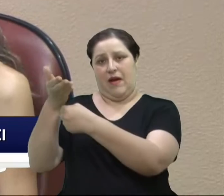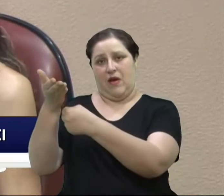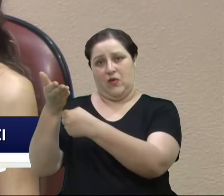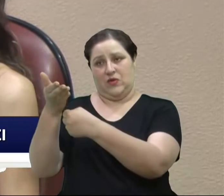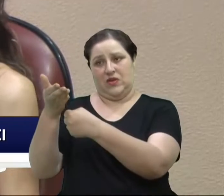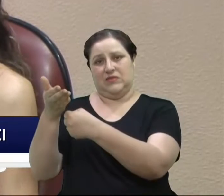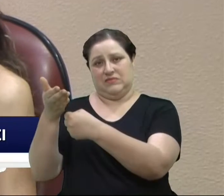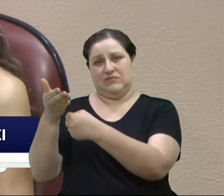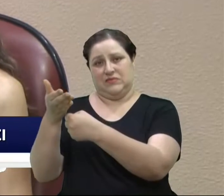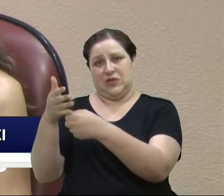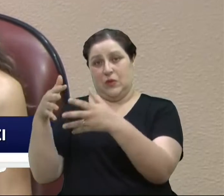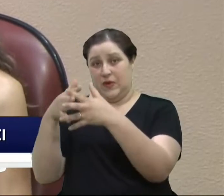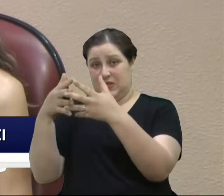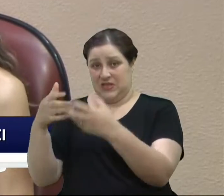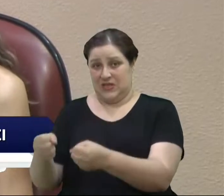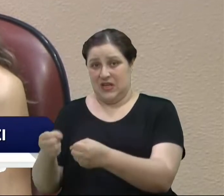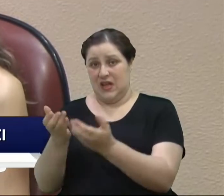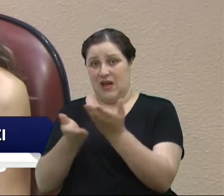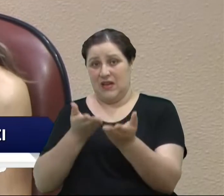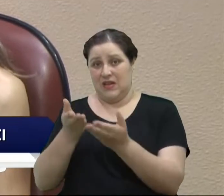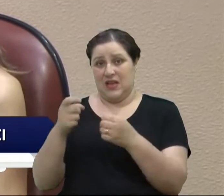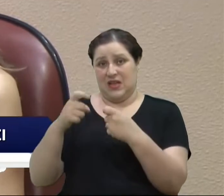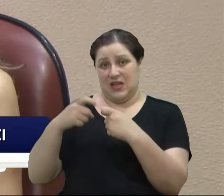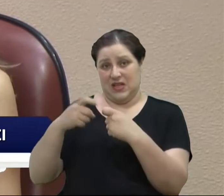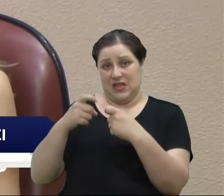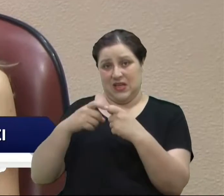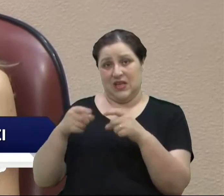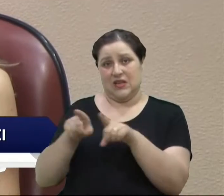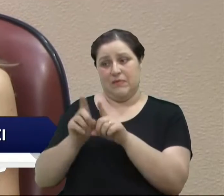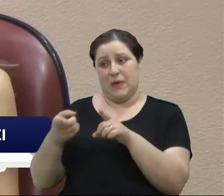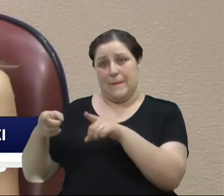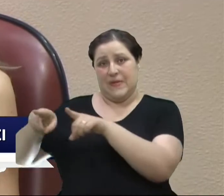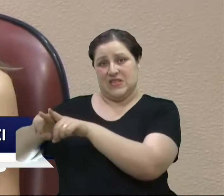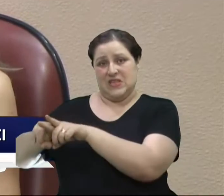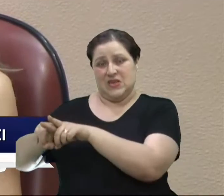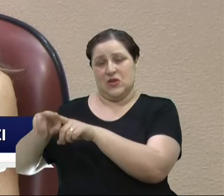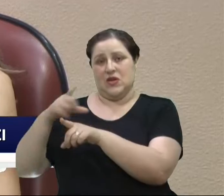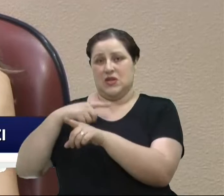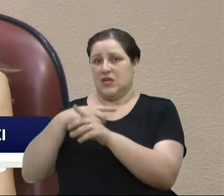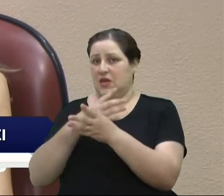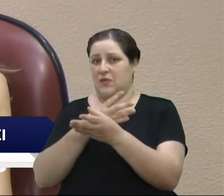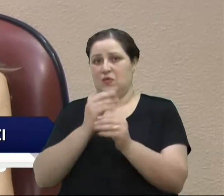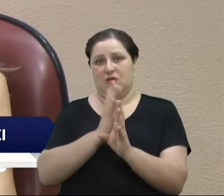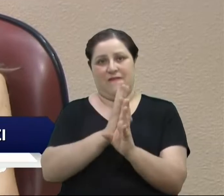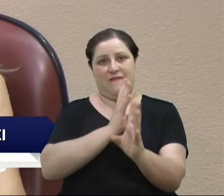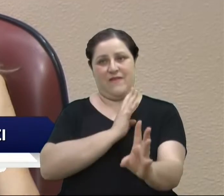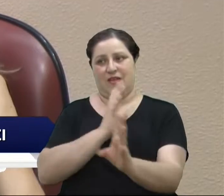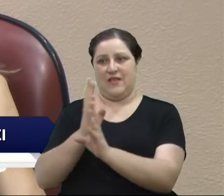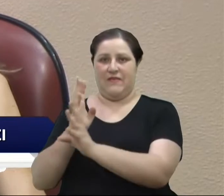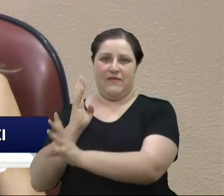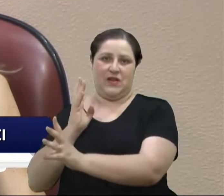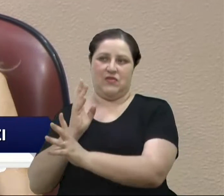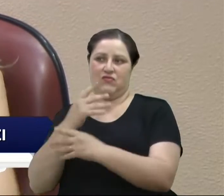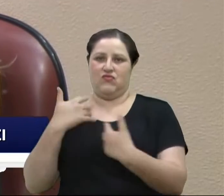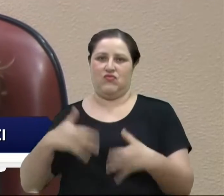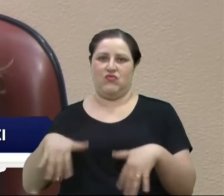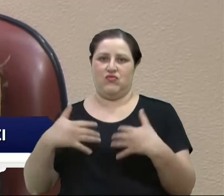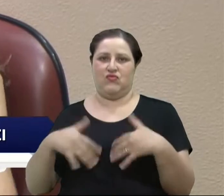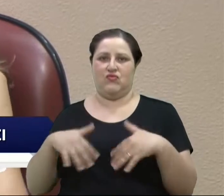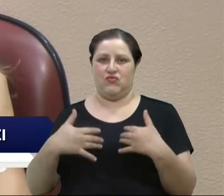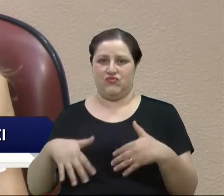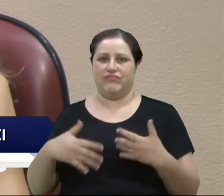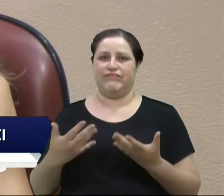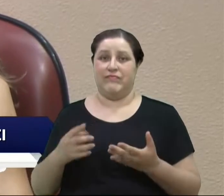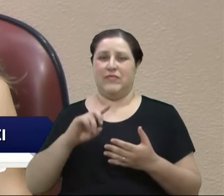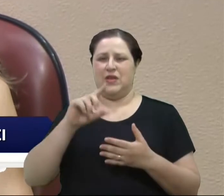ou em parceiros, como eu comentei, e é aqui que se encontram filas de espera bastante expressivas. Depois, na sequência, eu